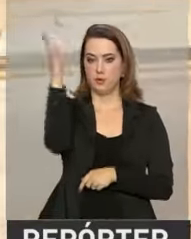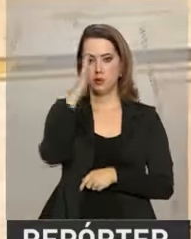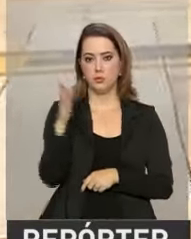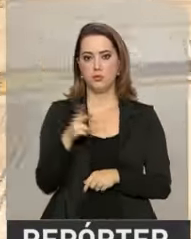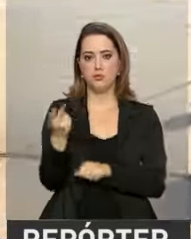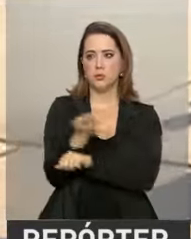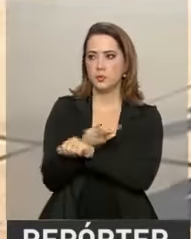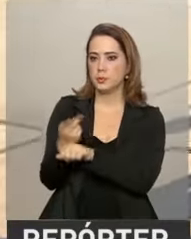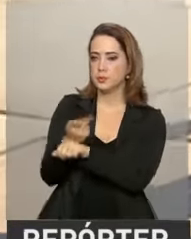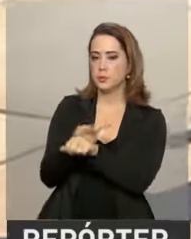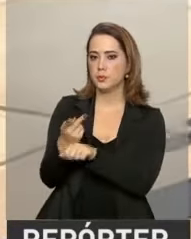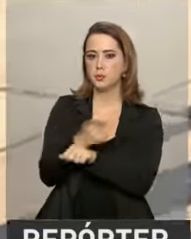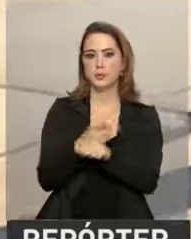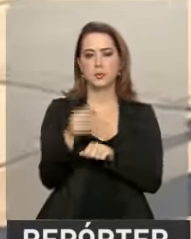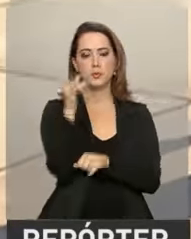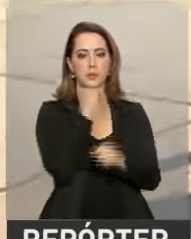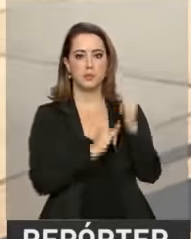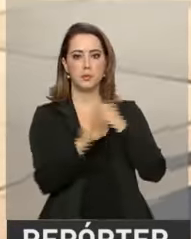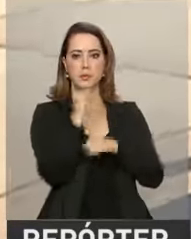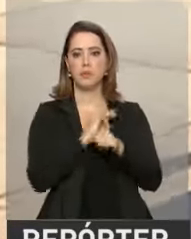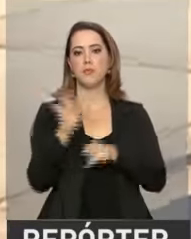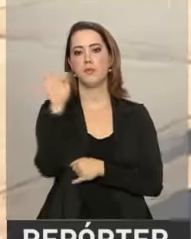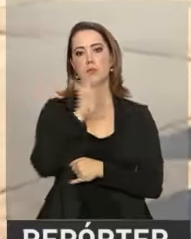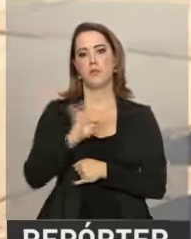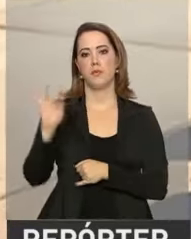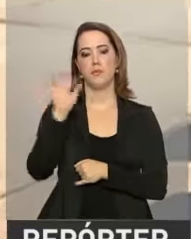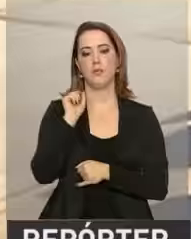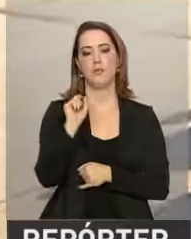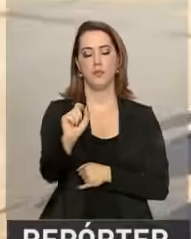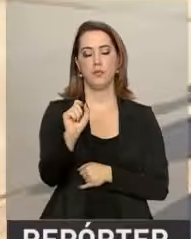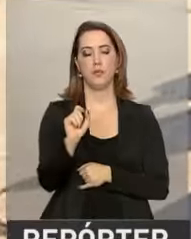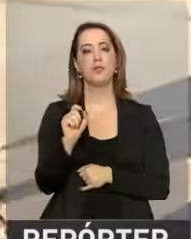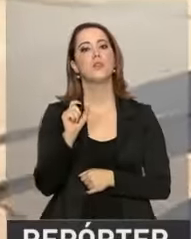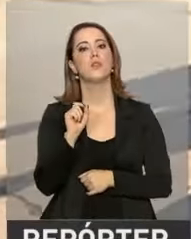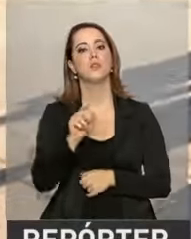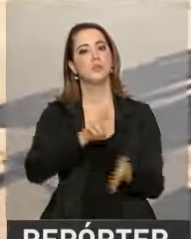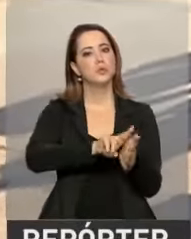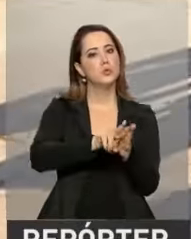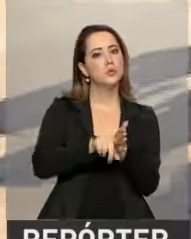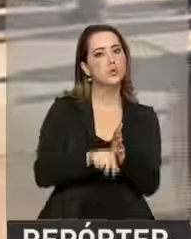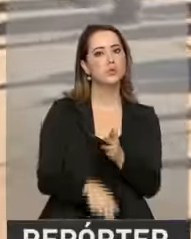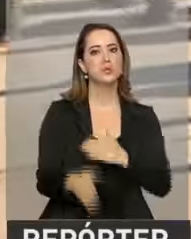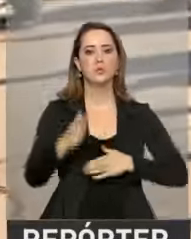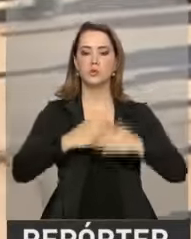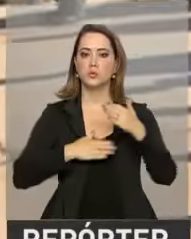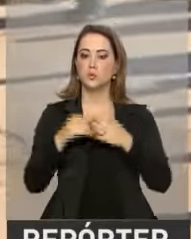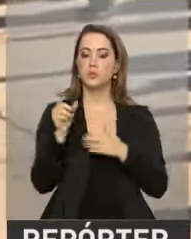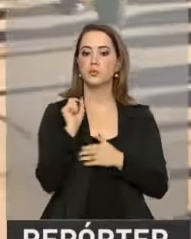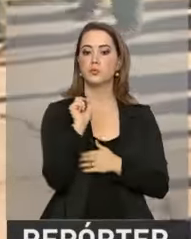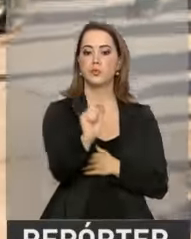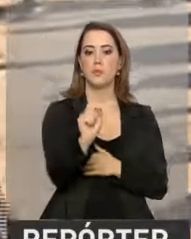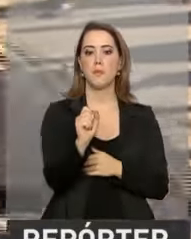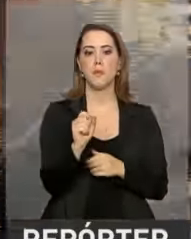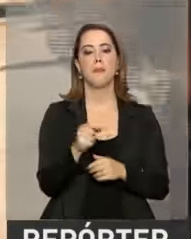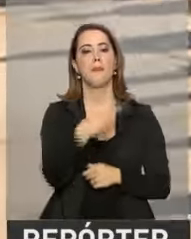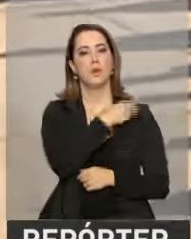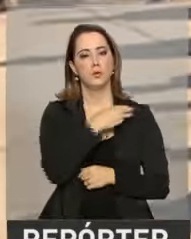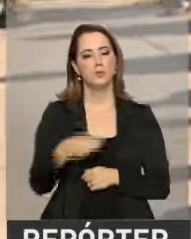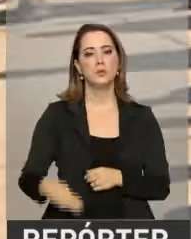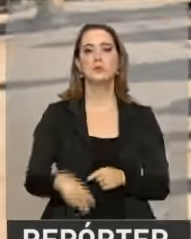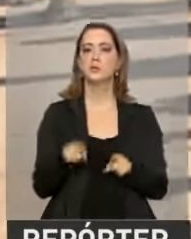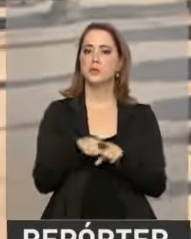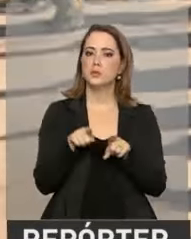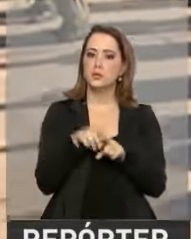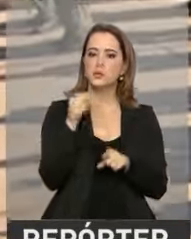na França e está em contato com o país europeu e com diversas outras nações. Segundo o ministro, não há